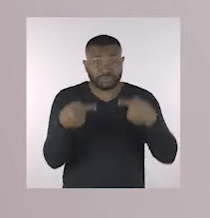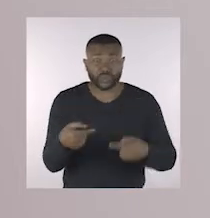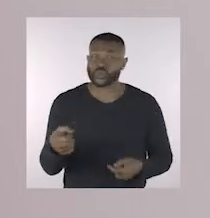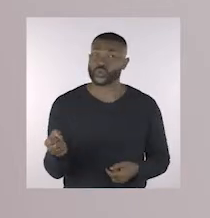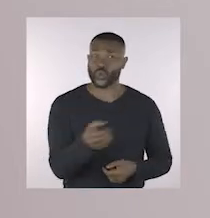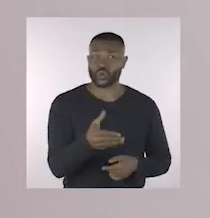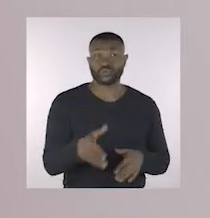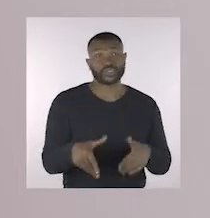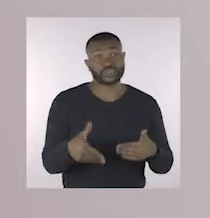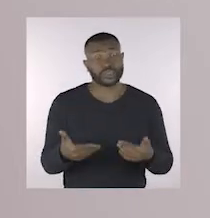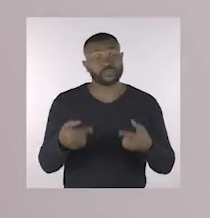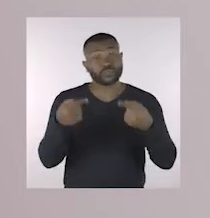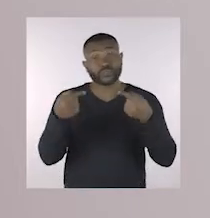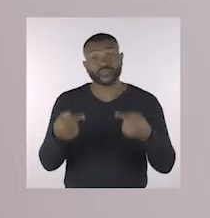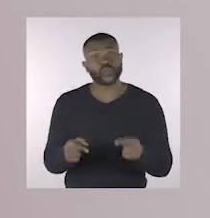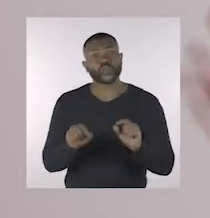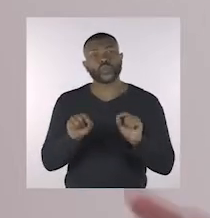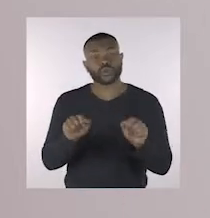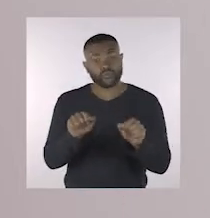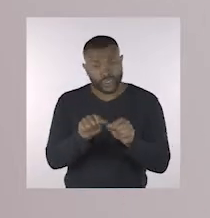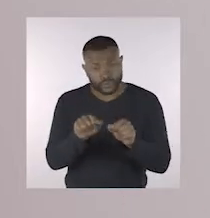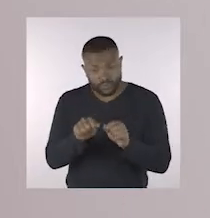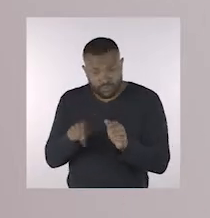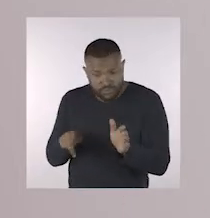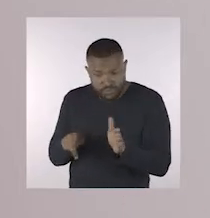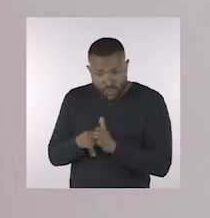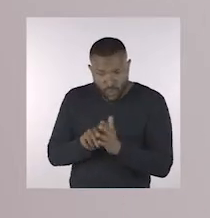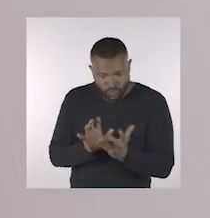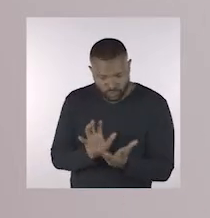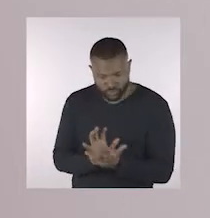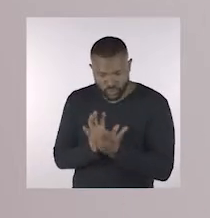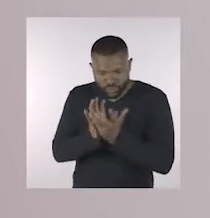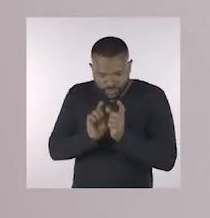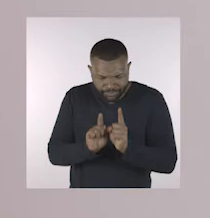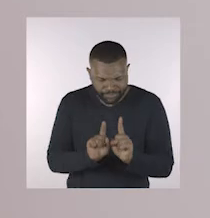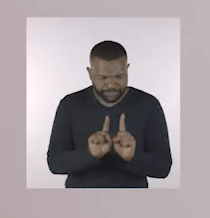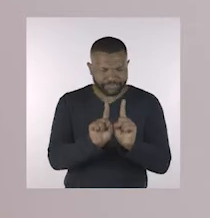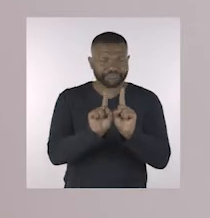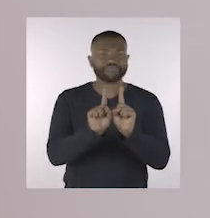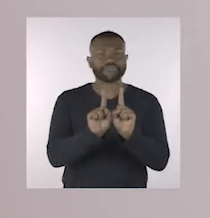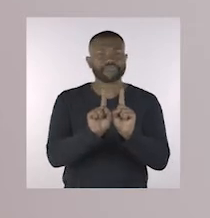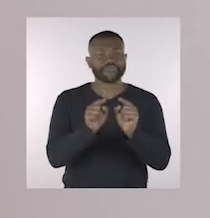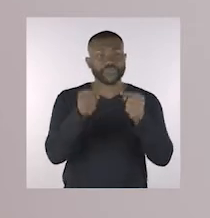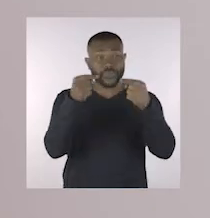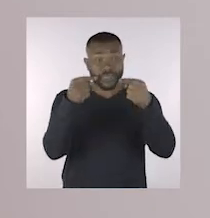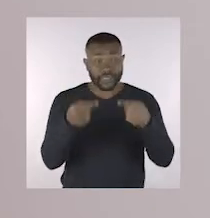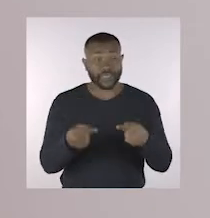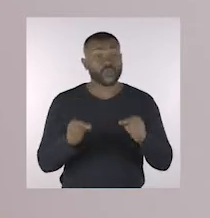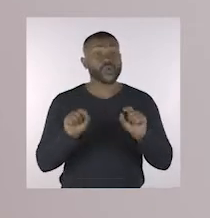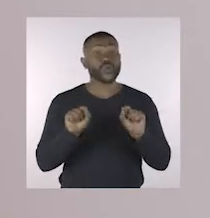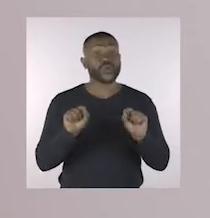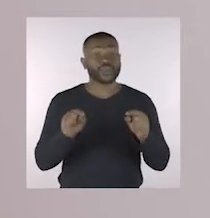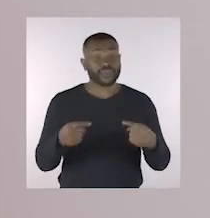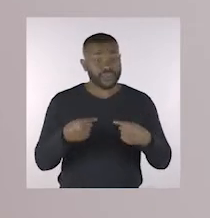novos desafios e acho que o desafio de fazer parte a chapa é Um Desafio que me me deixou